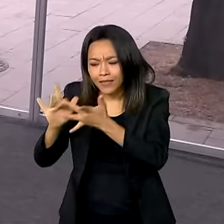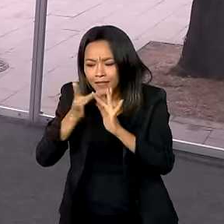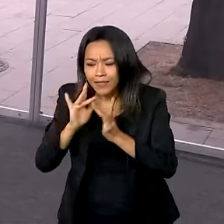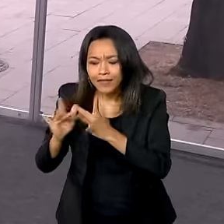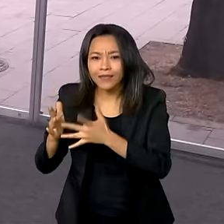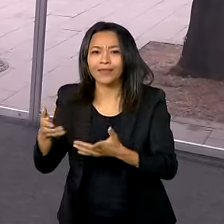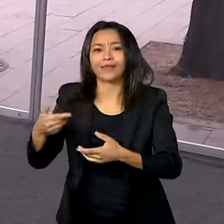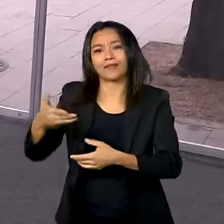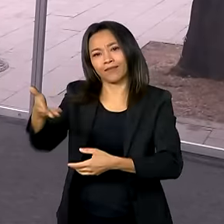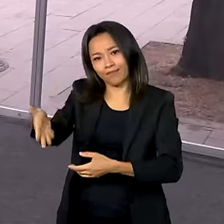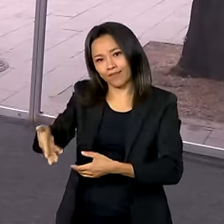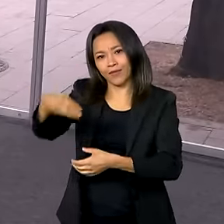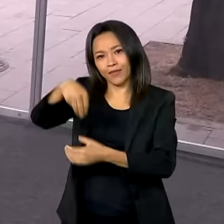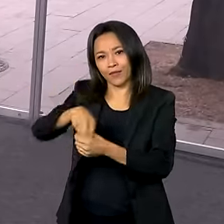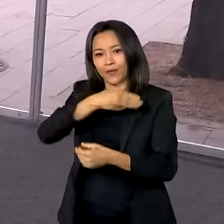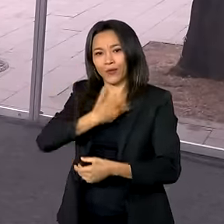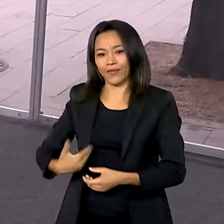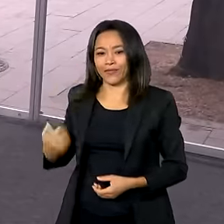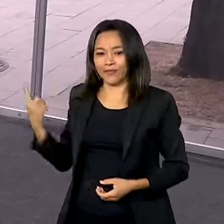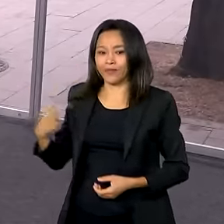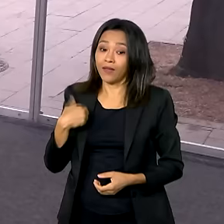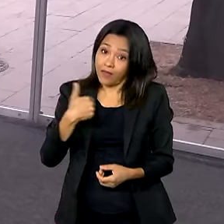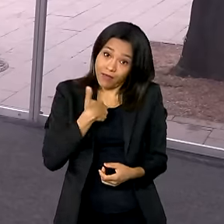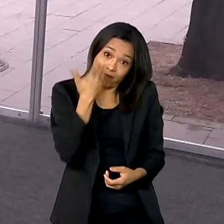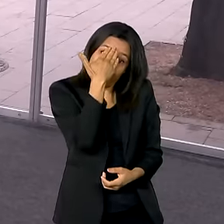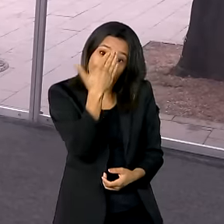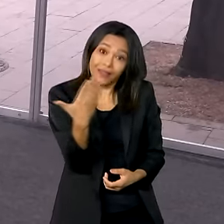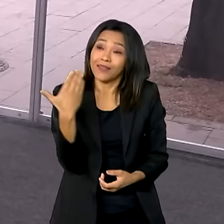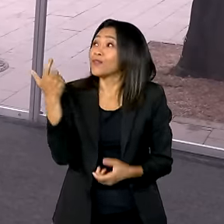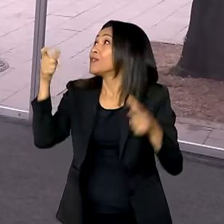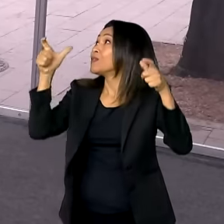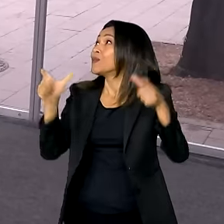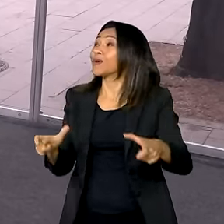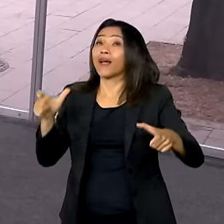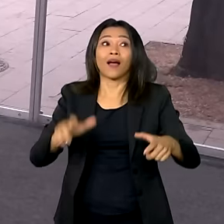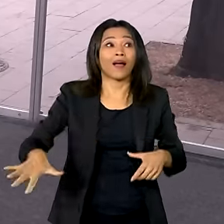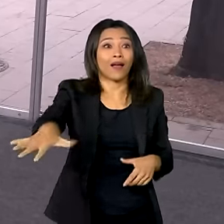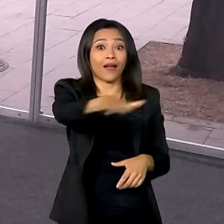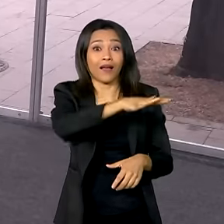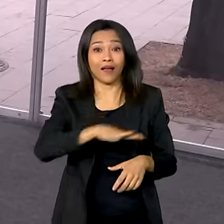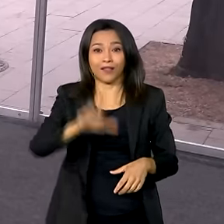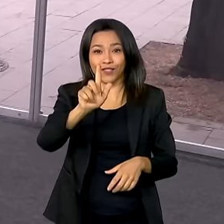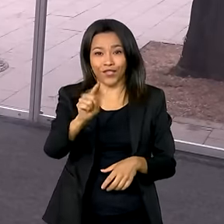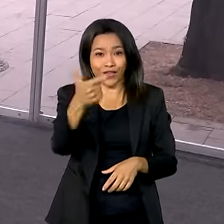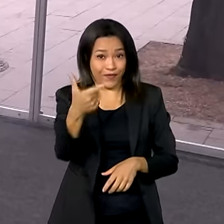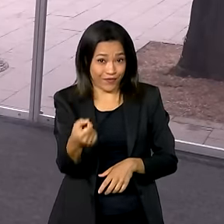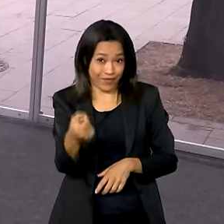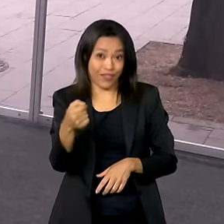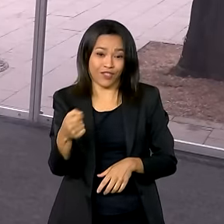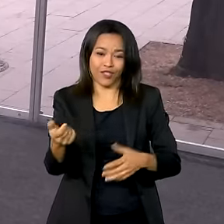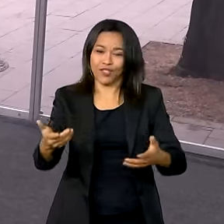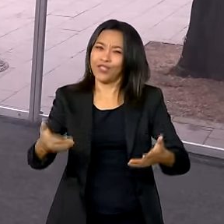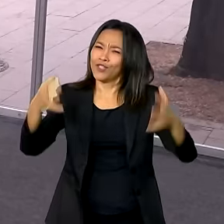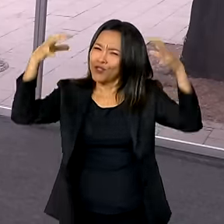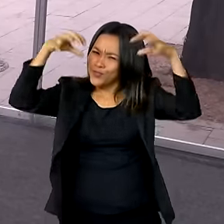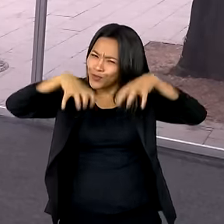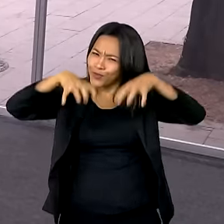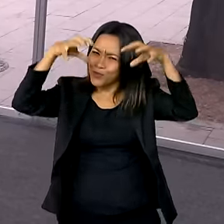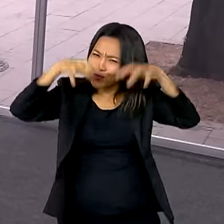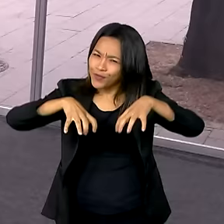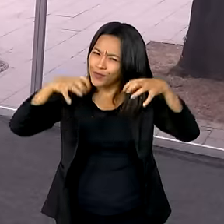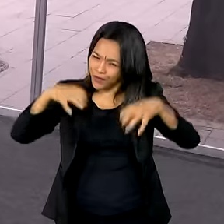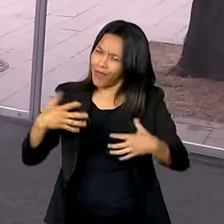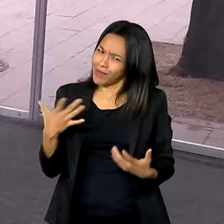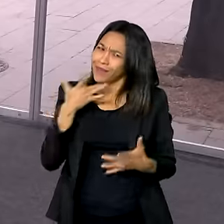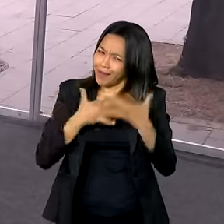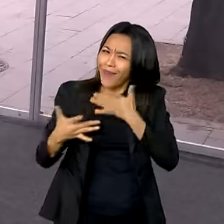pela presença, ministro. Eu que agradeço, Karine. Estamos aqui já no território do G20, chuvinha, como você falou, clima ameno. Está